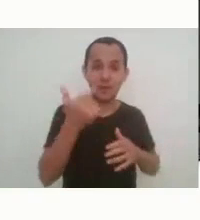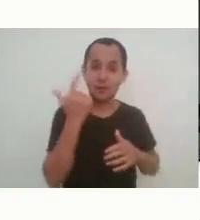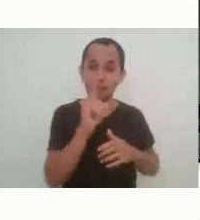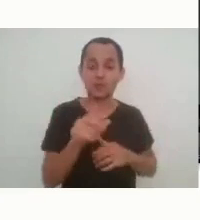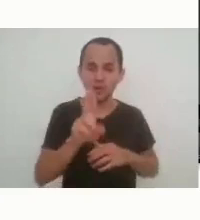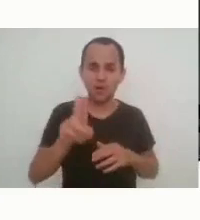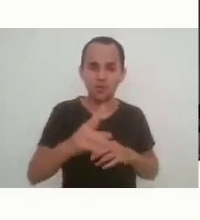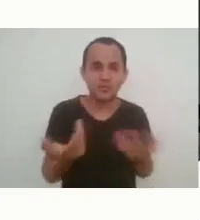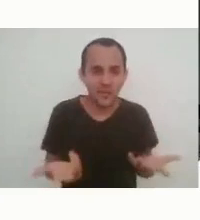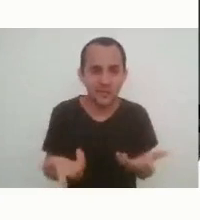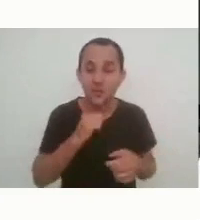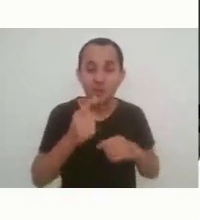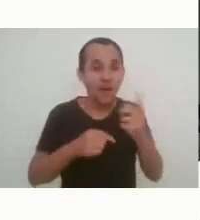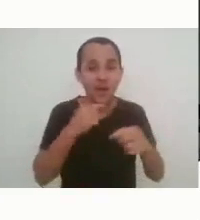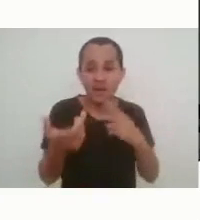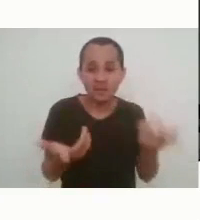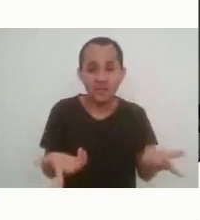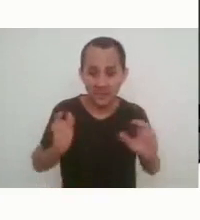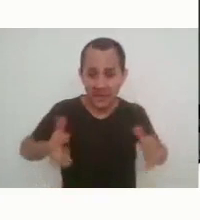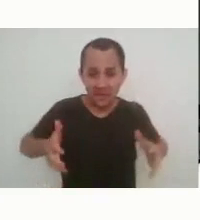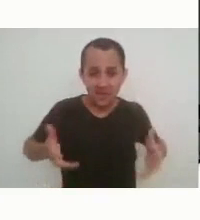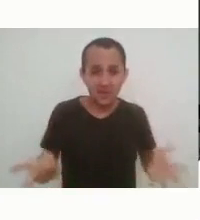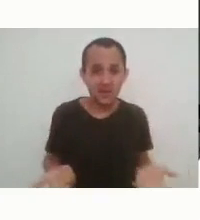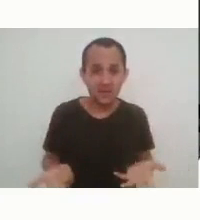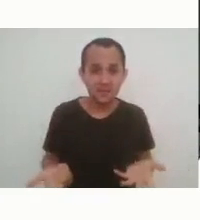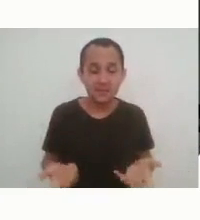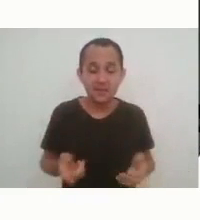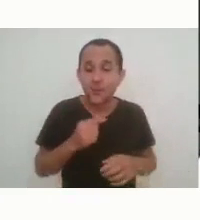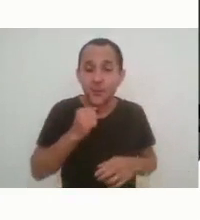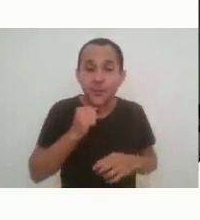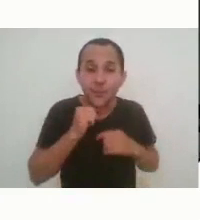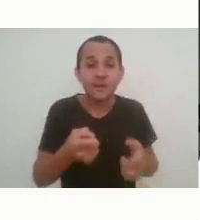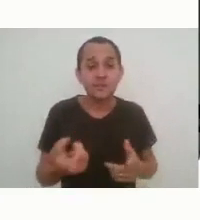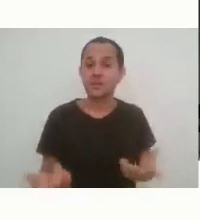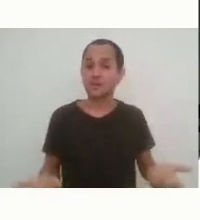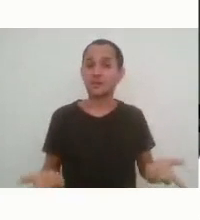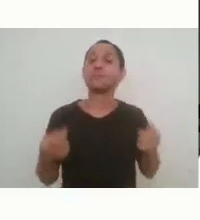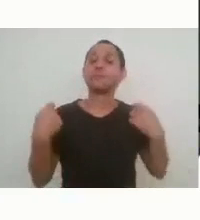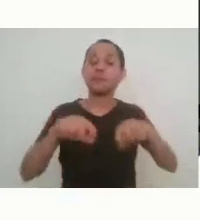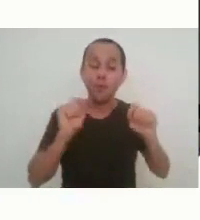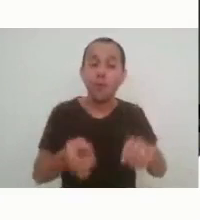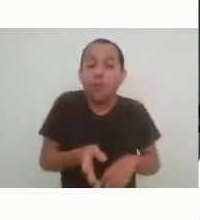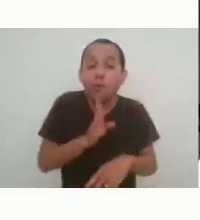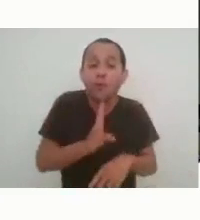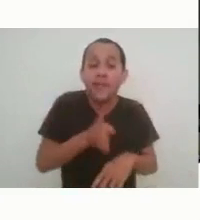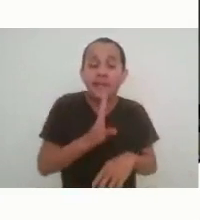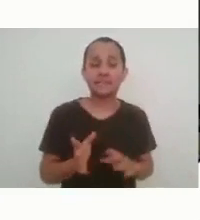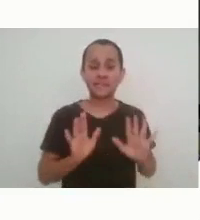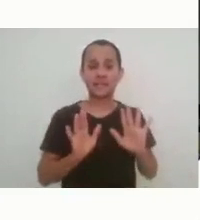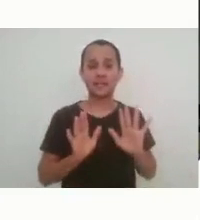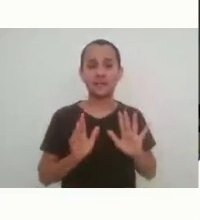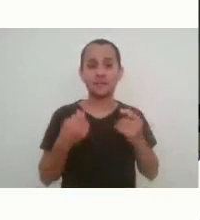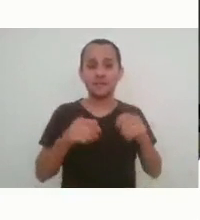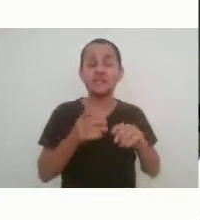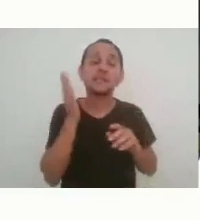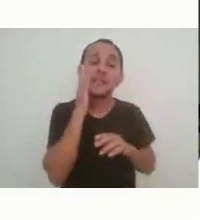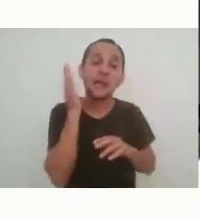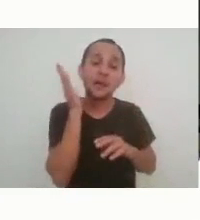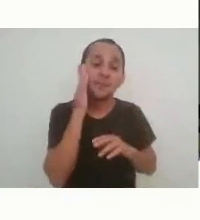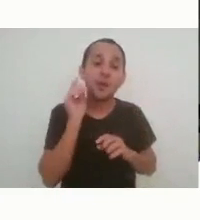Não adianta ser cadeirante. Não adianta. Tem que conhecer. Tem que saber o que está